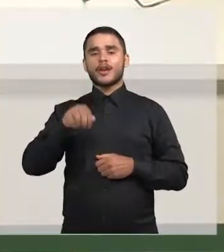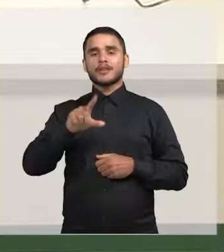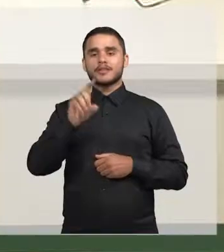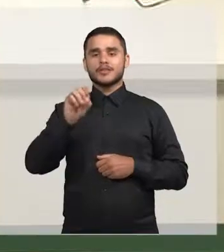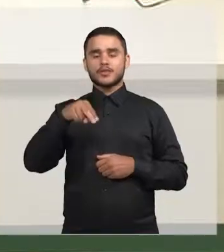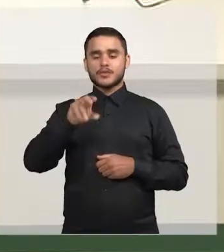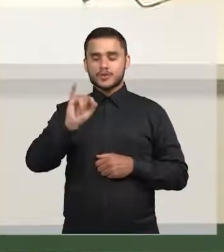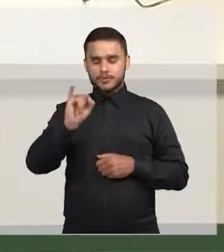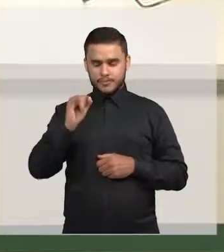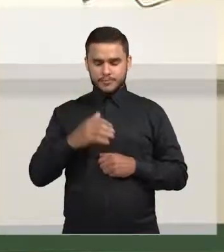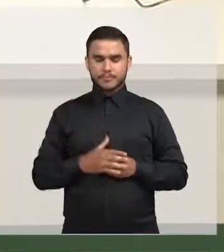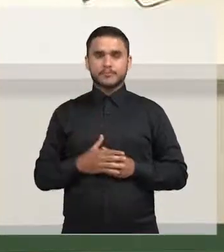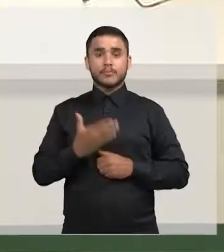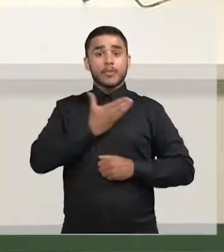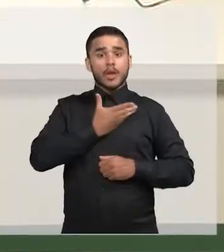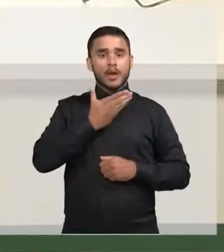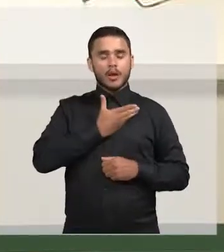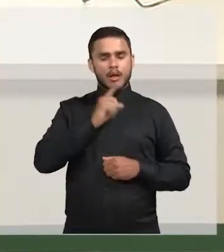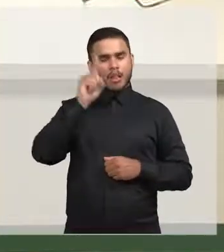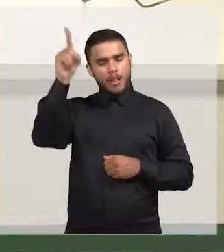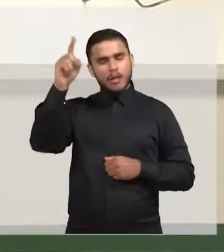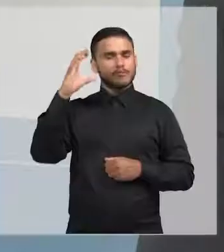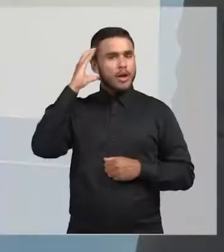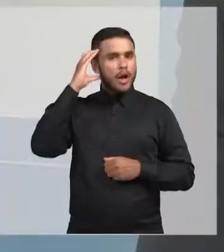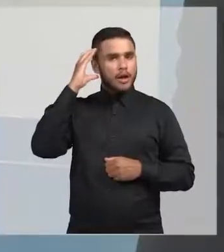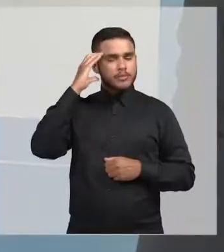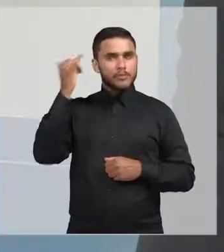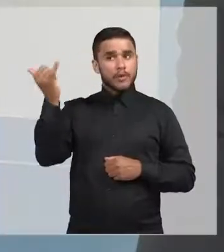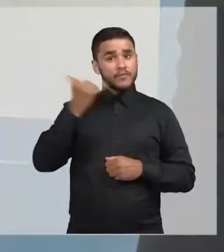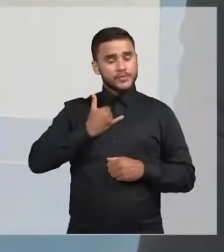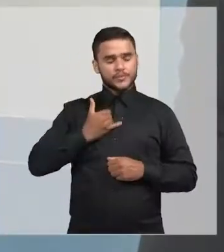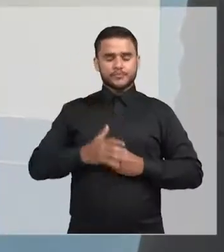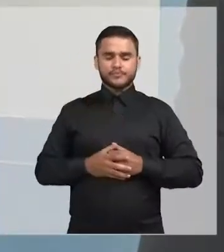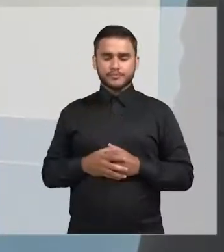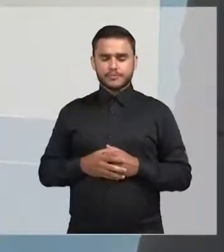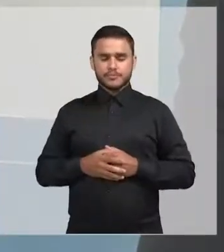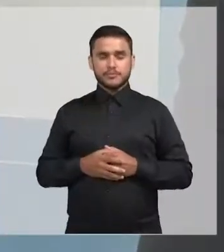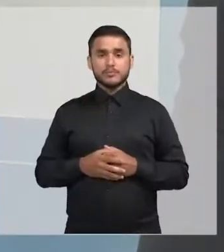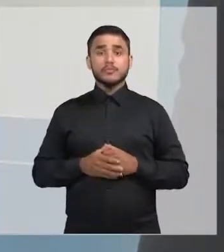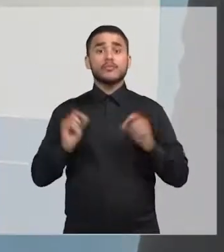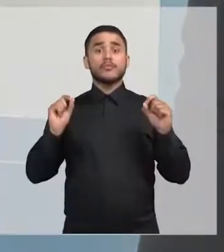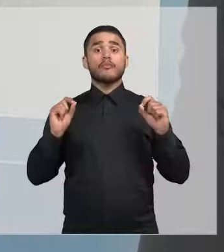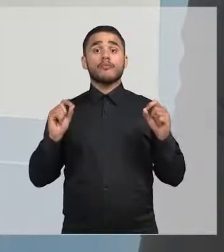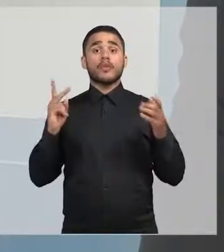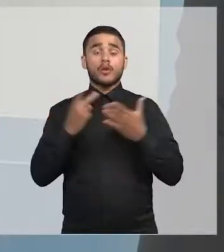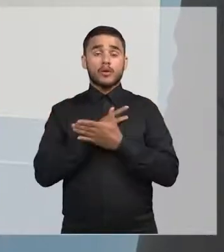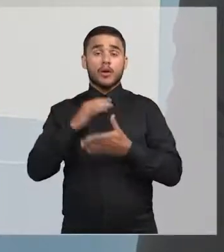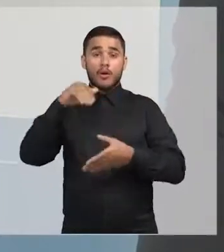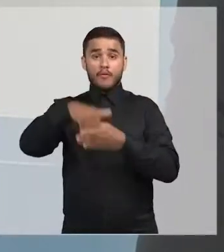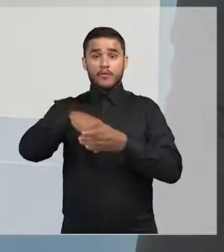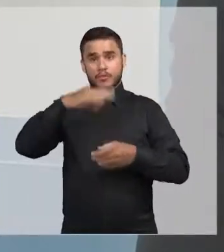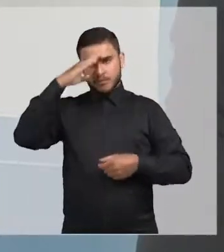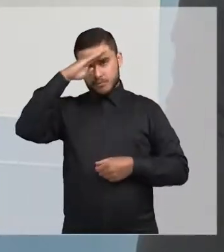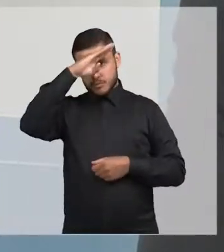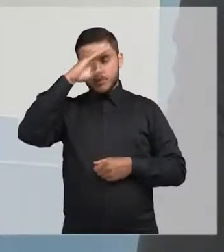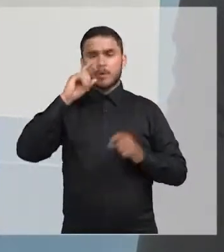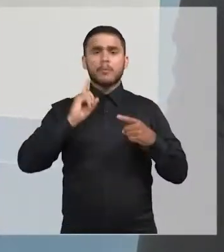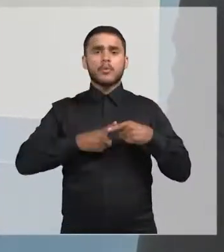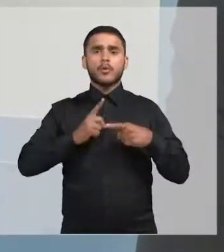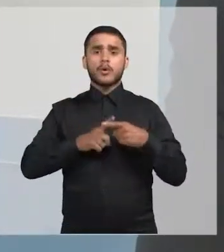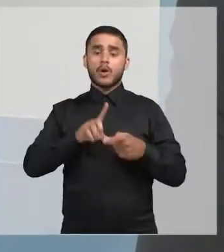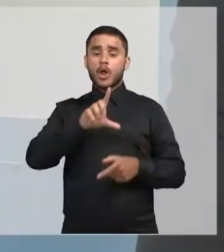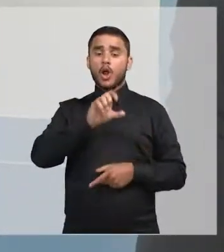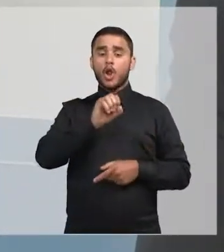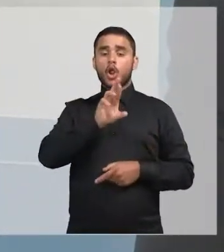recado de um amigo meu, tá lá dentro do estúdio, lá na Rádio Cidade. Agora esse homem não podia botar um nome mais fácil, não? Votou no Bolsonaro e estava chateado porque o